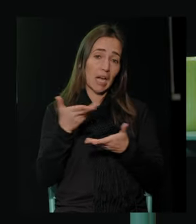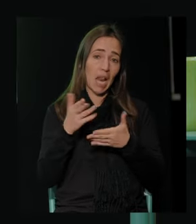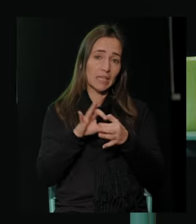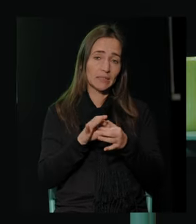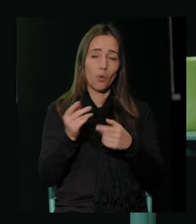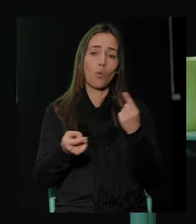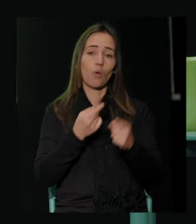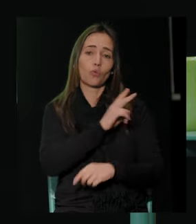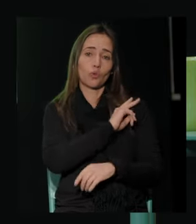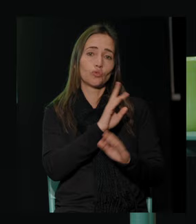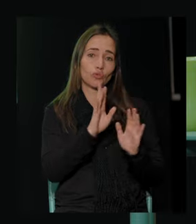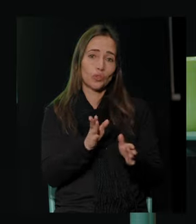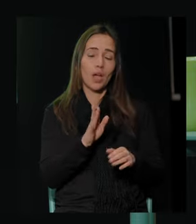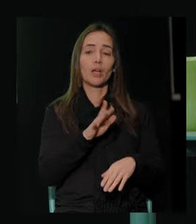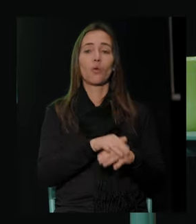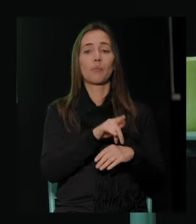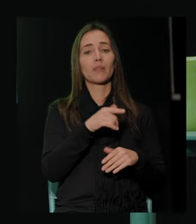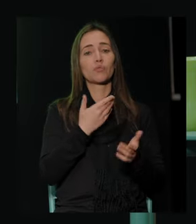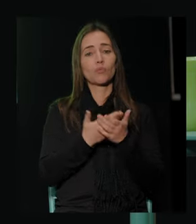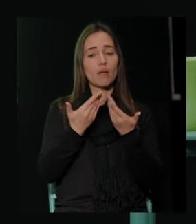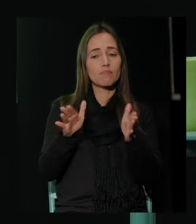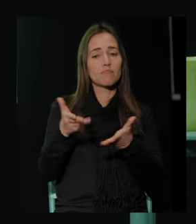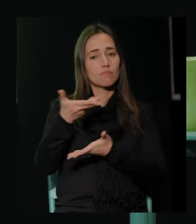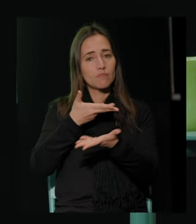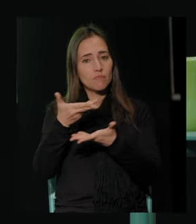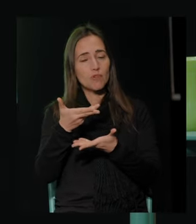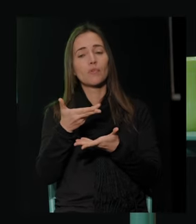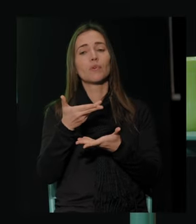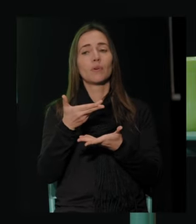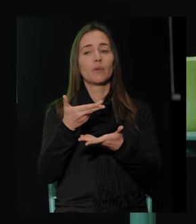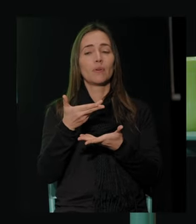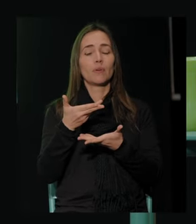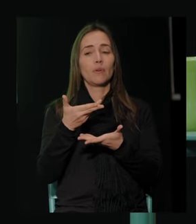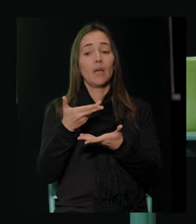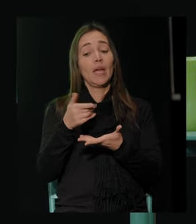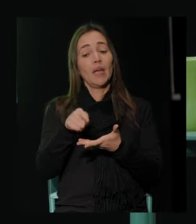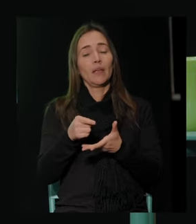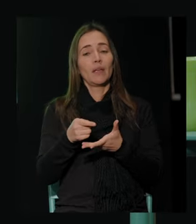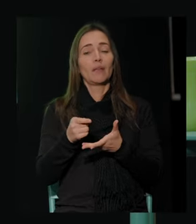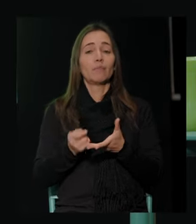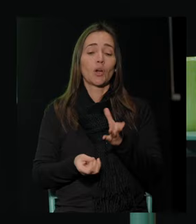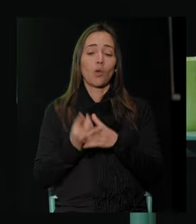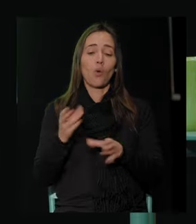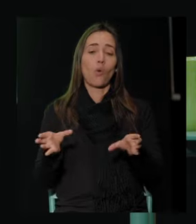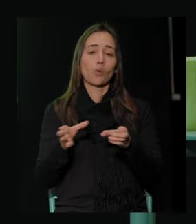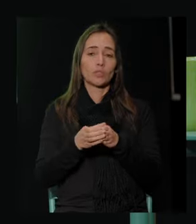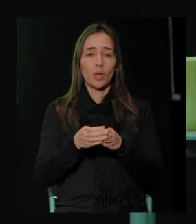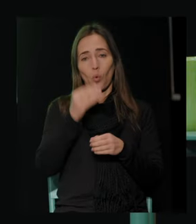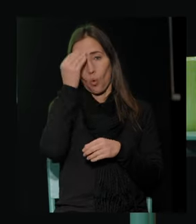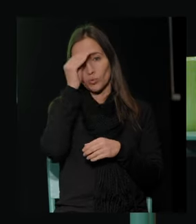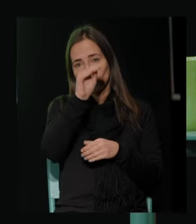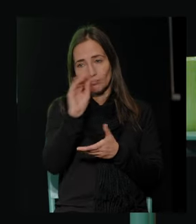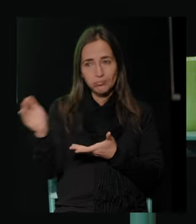alguns proprietários, o que permitiu também abrir portas. E na criação da Verde em Si, houve um conselho consultivo que também convidou